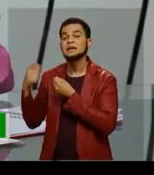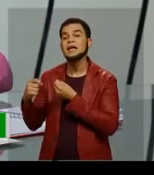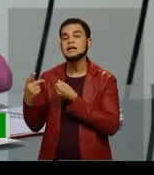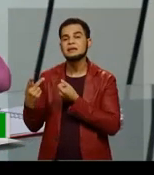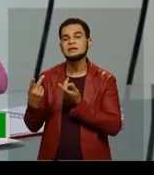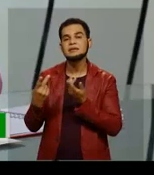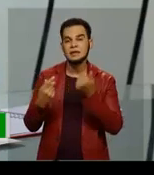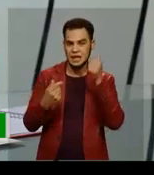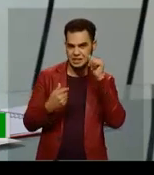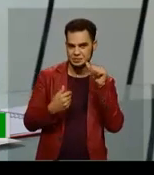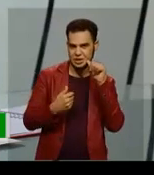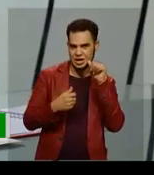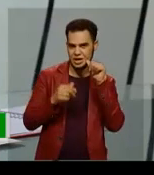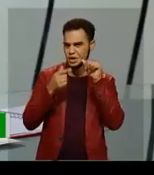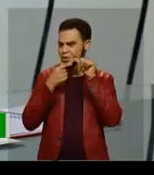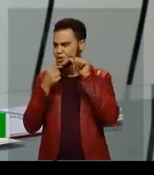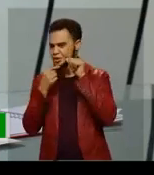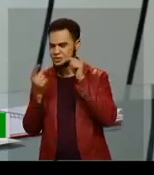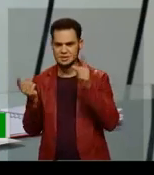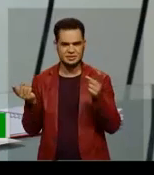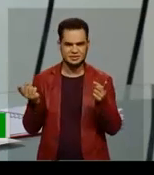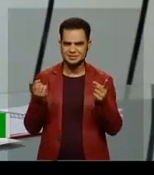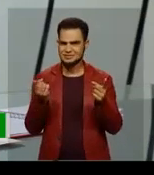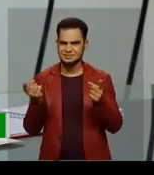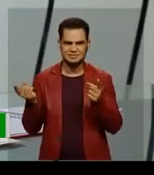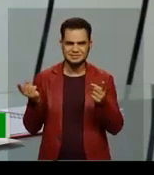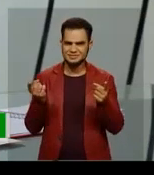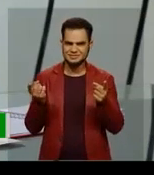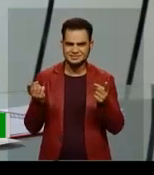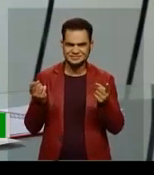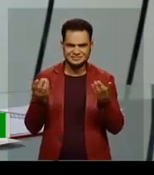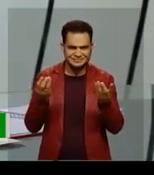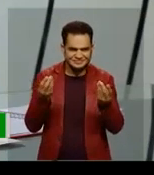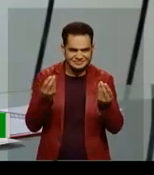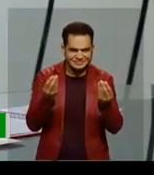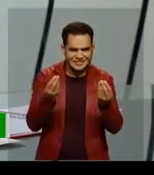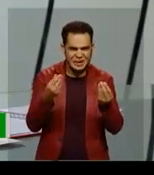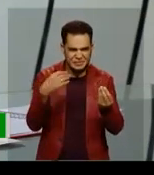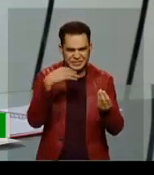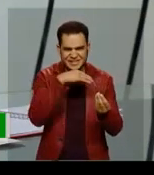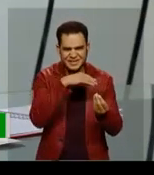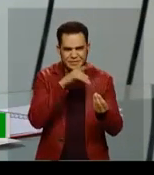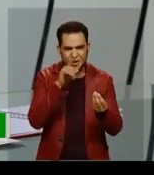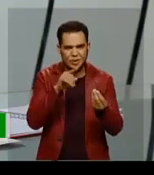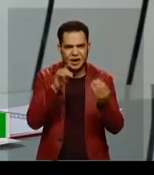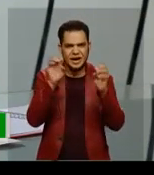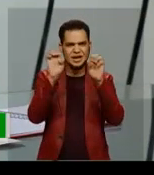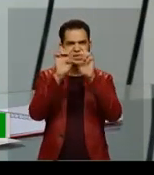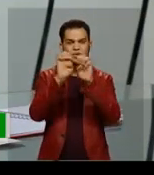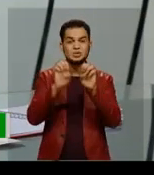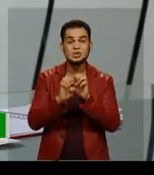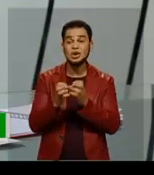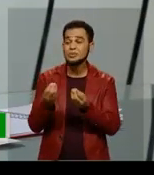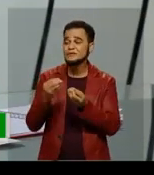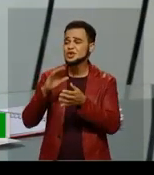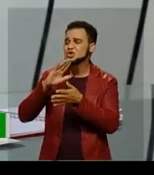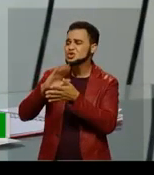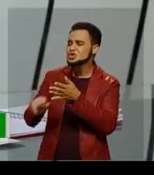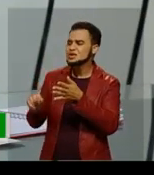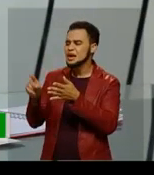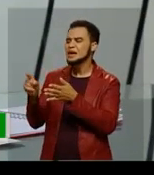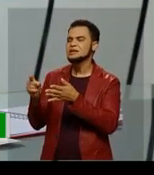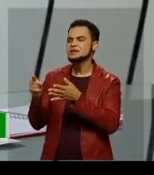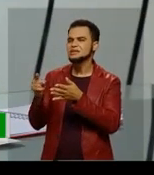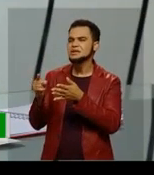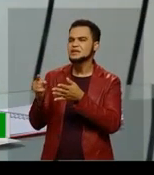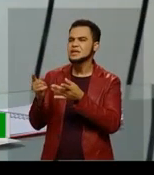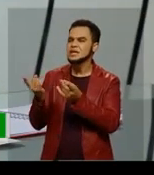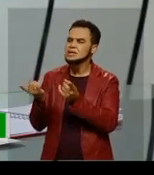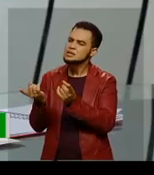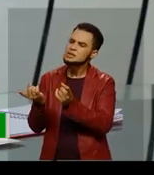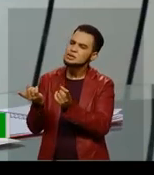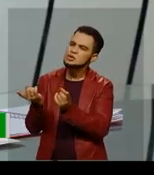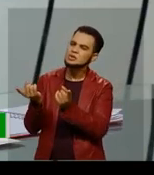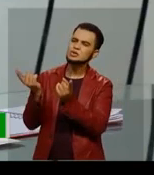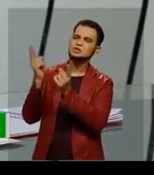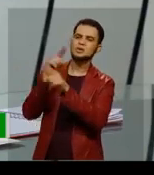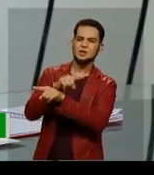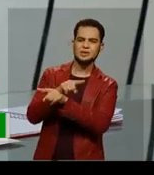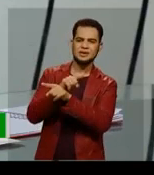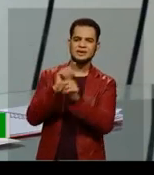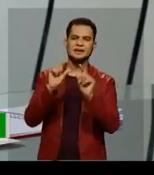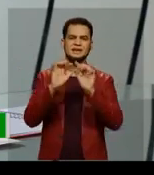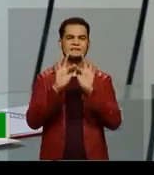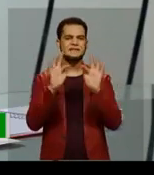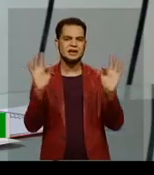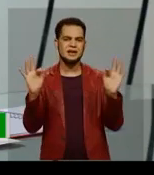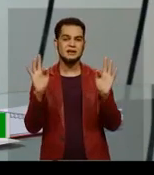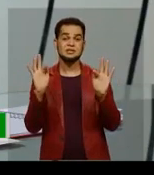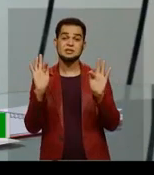essa estrutural é essa posição mesmo. Então, como que você pode tirar essa ambiguidade? Mudando a frase ou